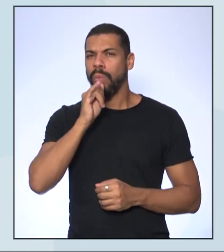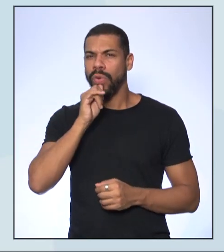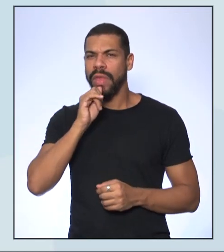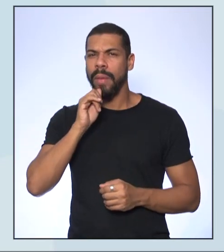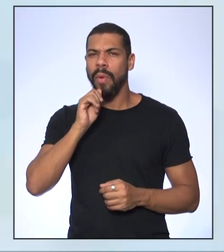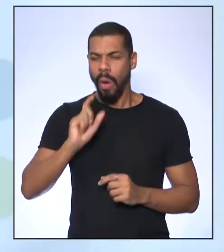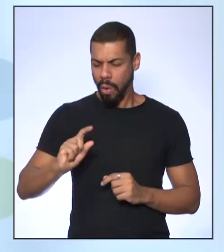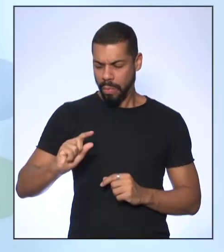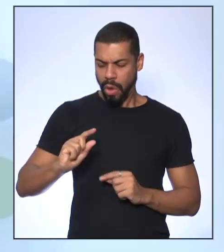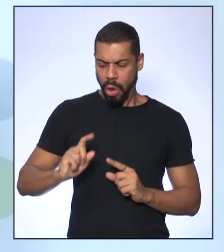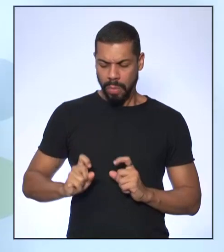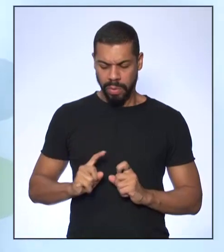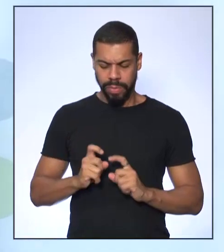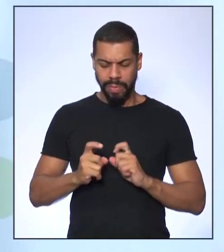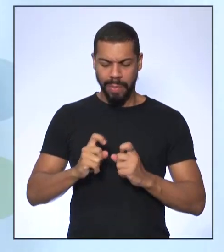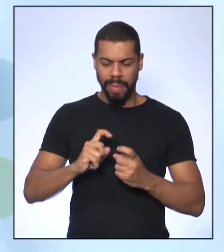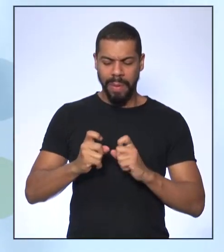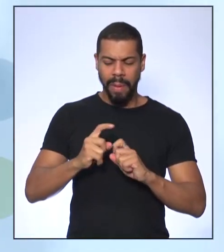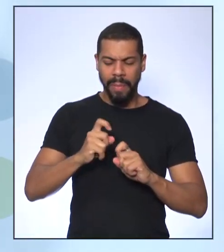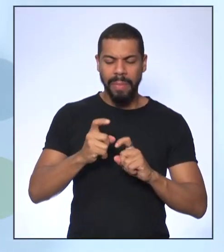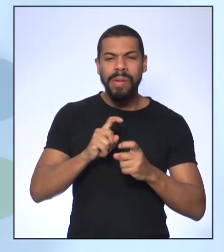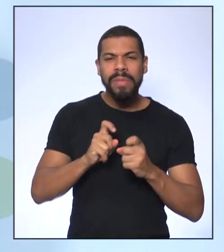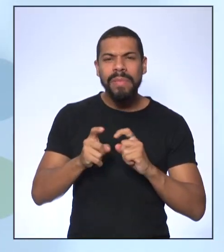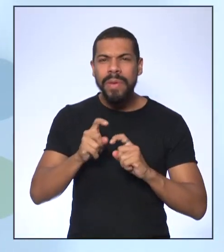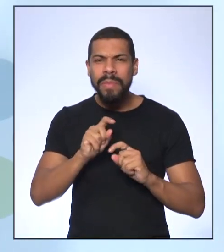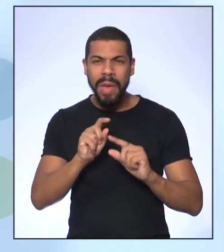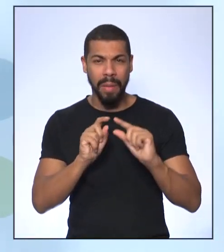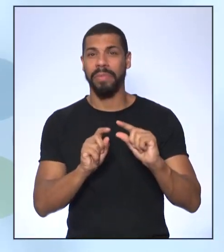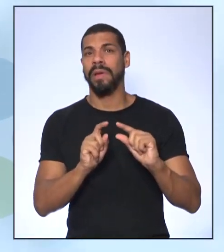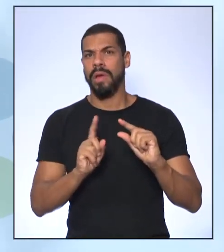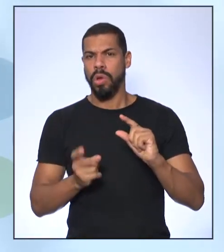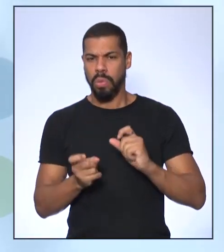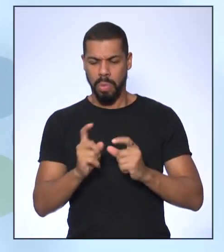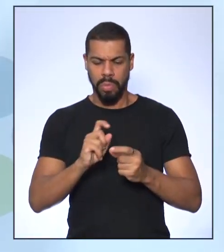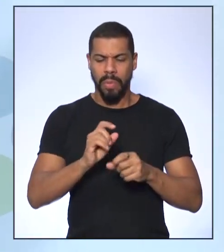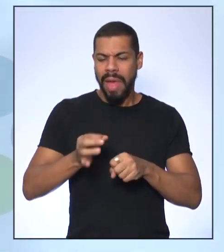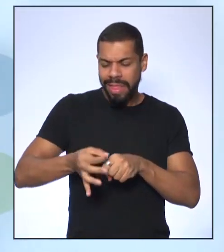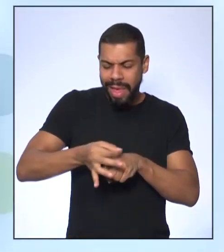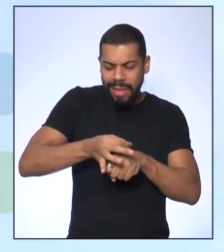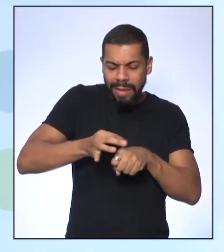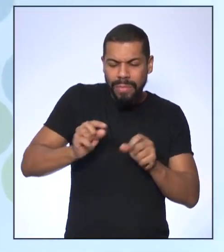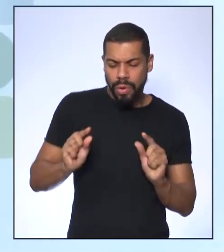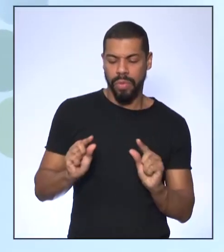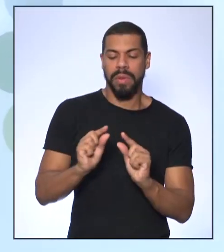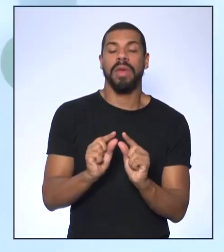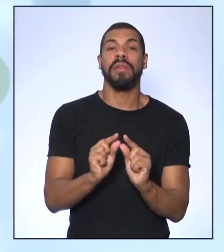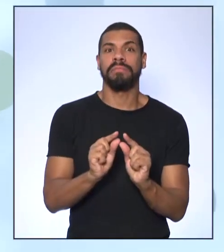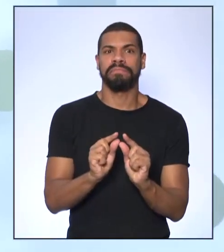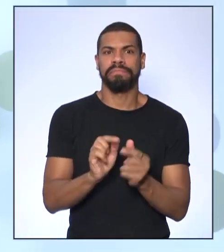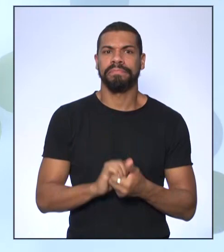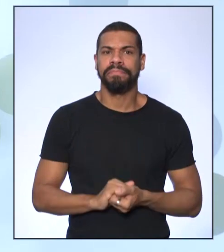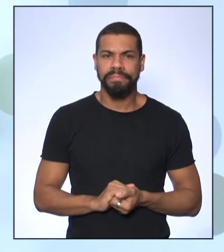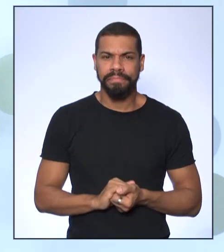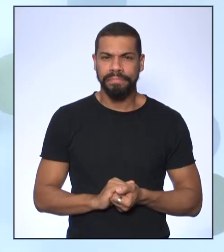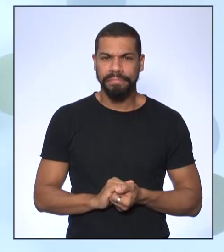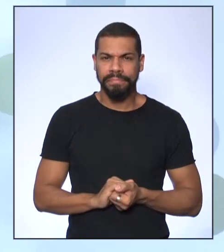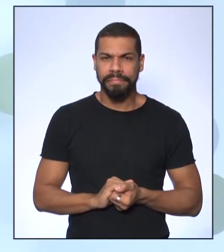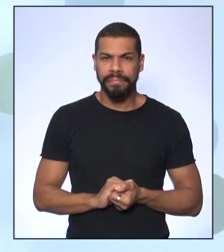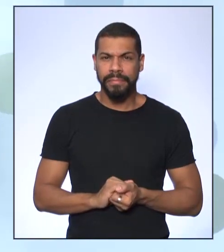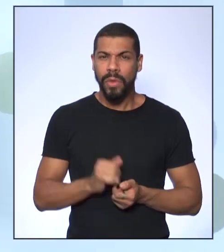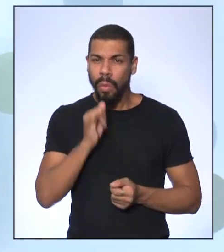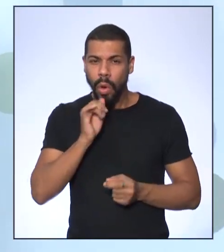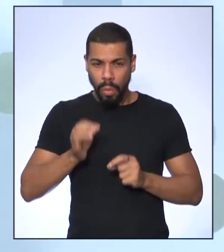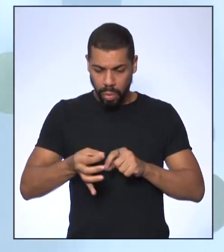bactéria, ela é um serzinho, ela é uma bactériazinha, é uma célulazinha só, né? Então, a bactéria está lá. Uma